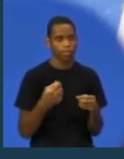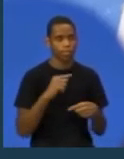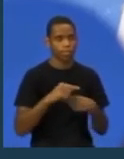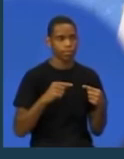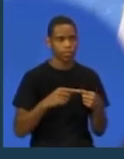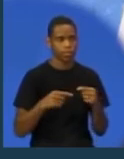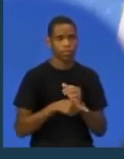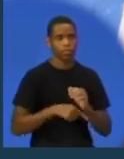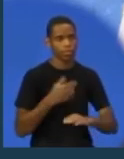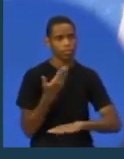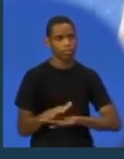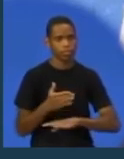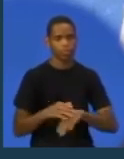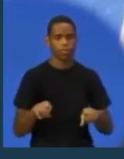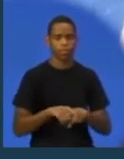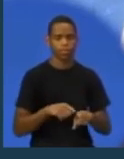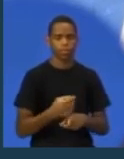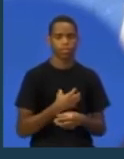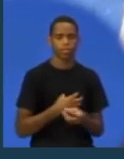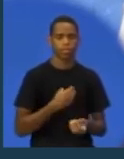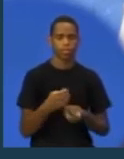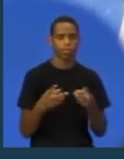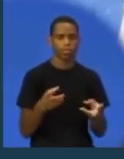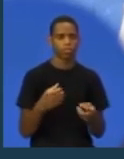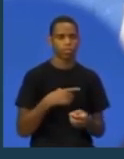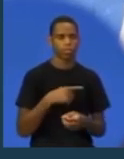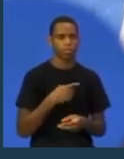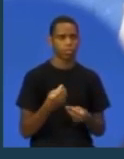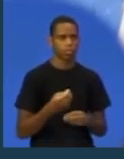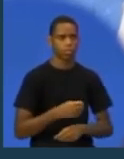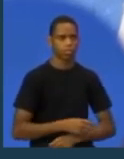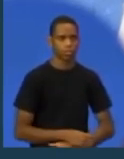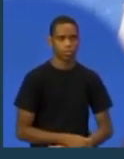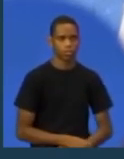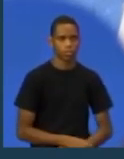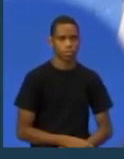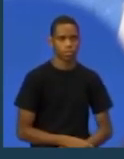realizados sequencialmente e como que um determinado músculo, por exemplo, é ativado.